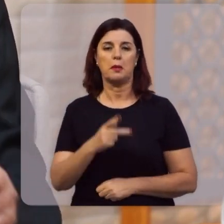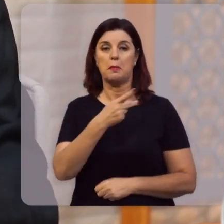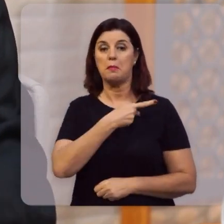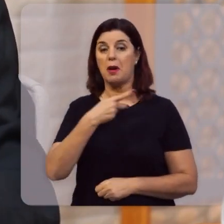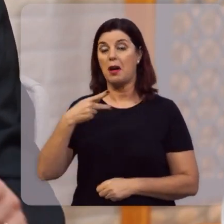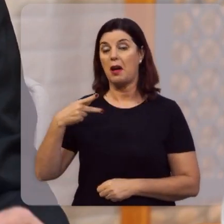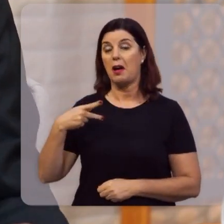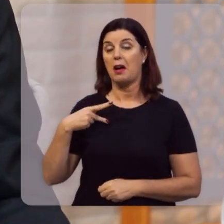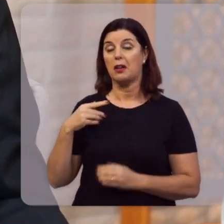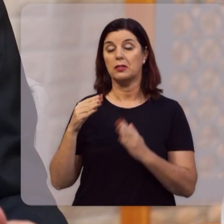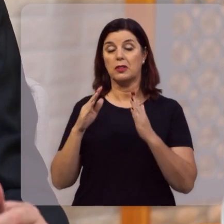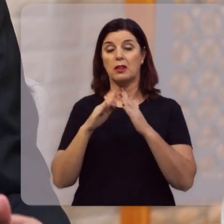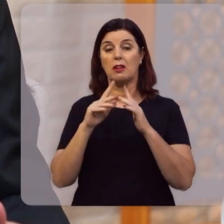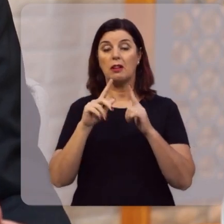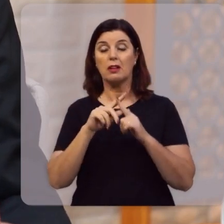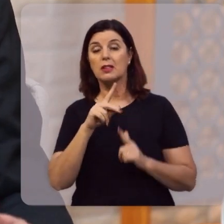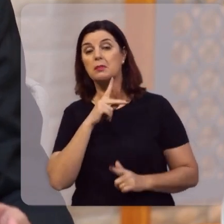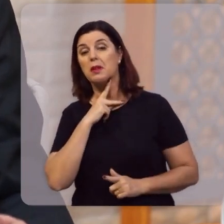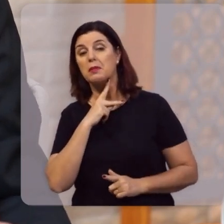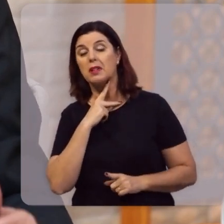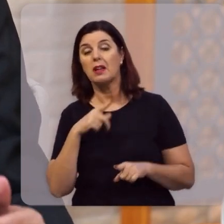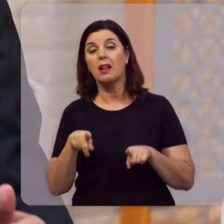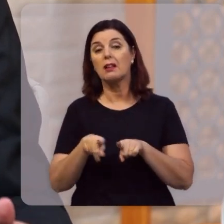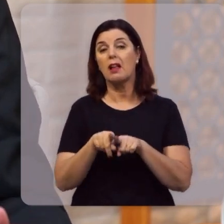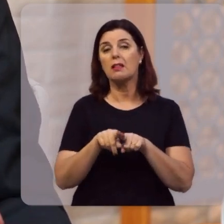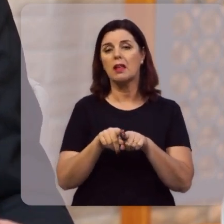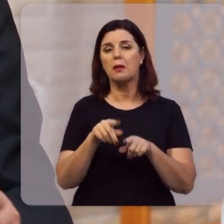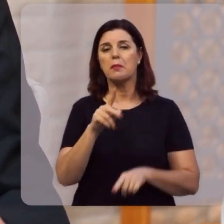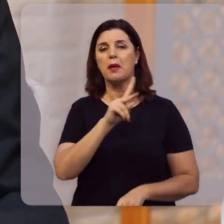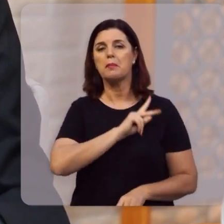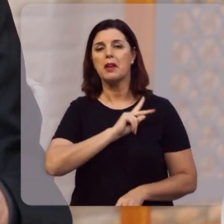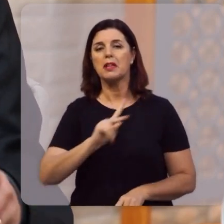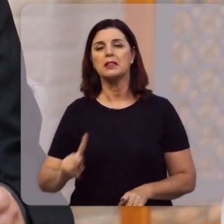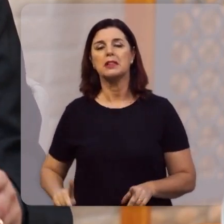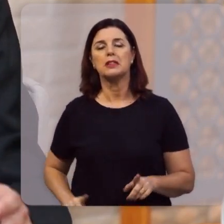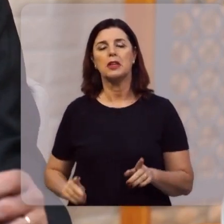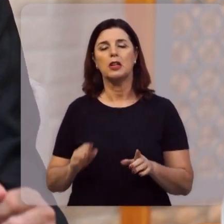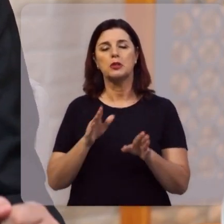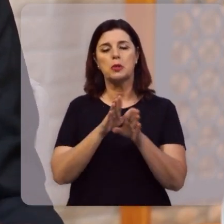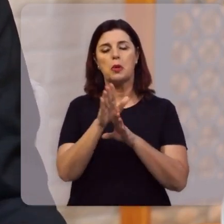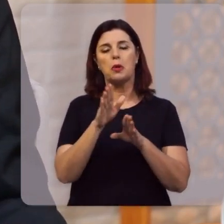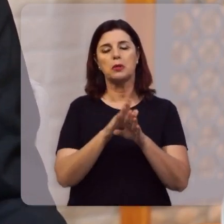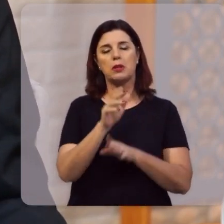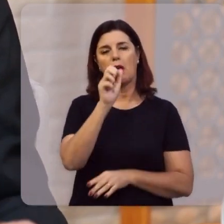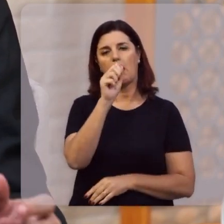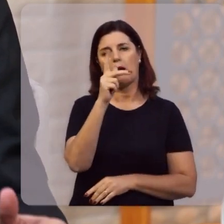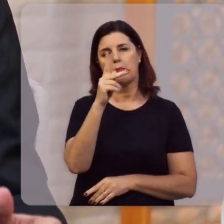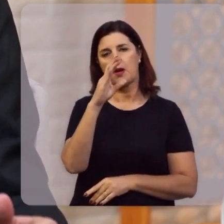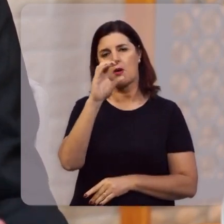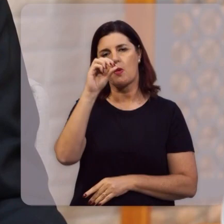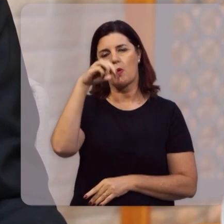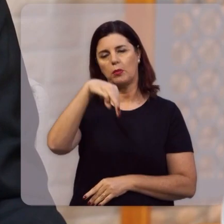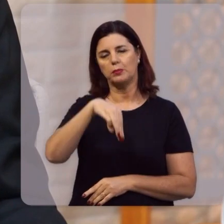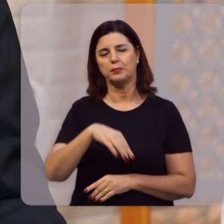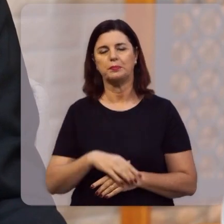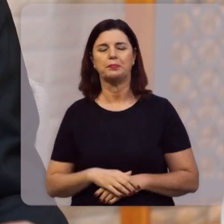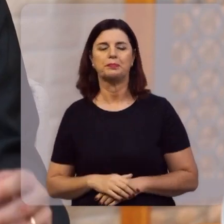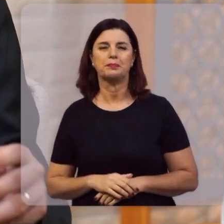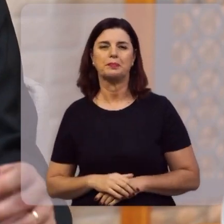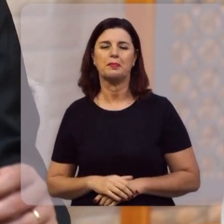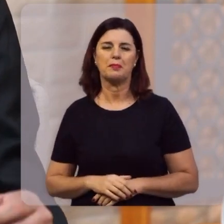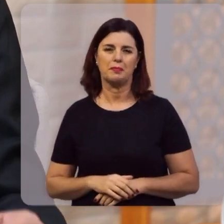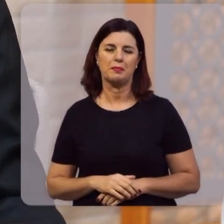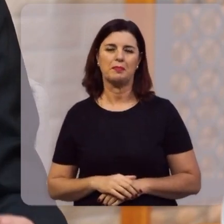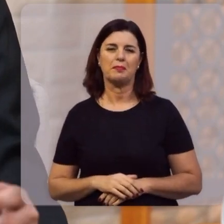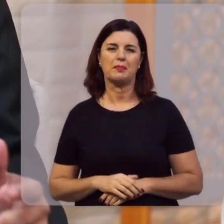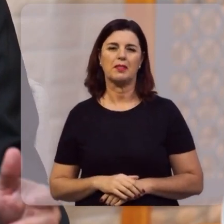Presbiteriana Unida de São Paulo e também presidente do Conselho da Agência Presbiteriana de Evangelização e Comunicação,